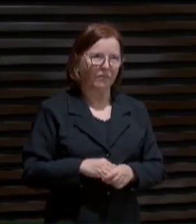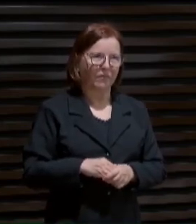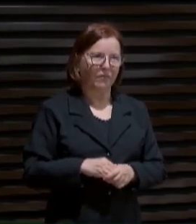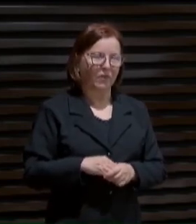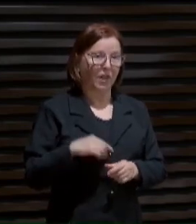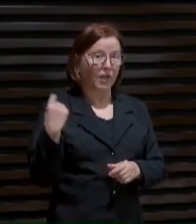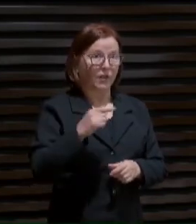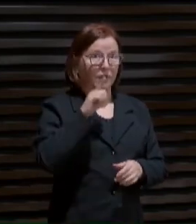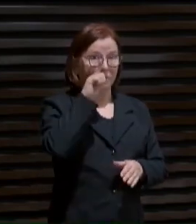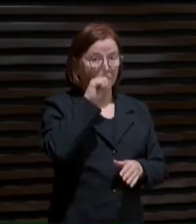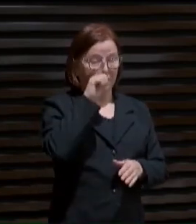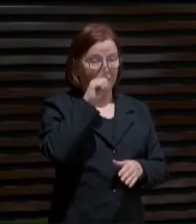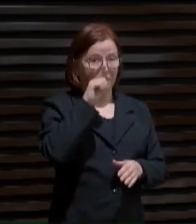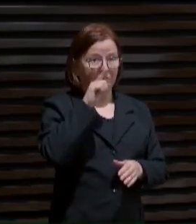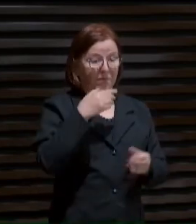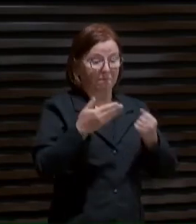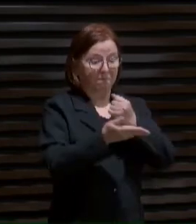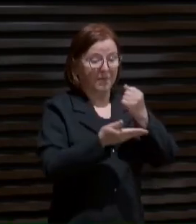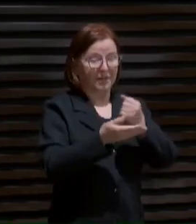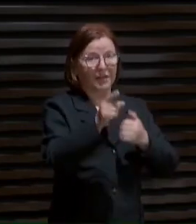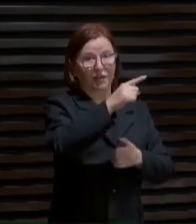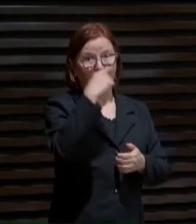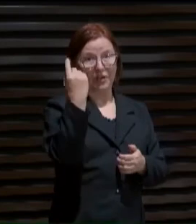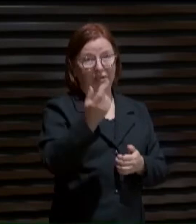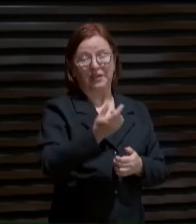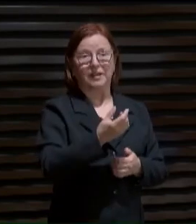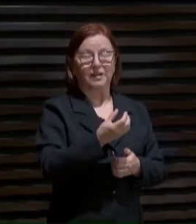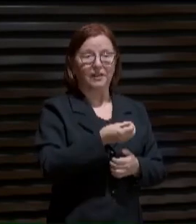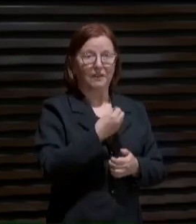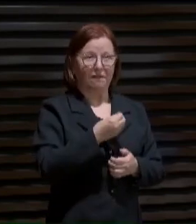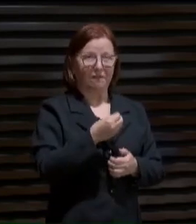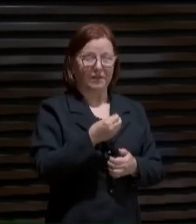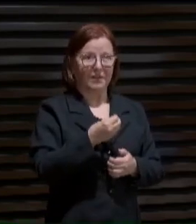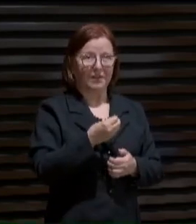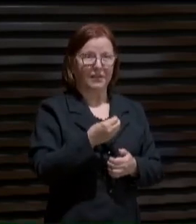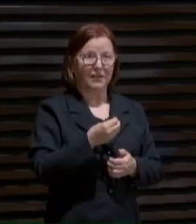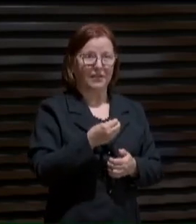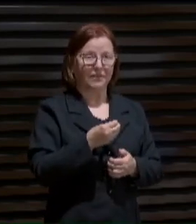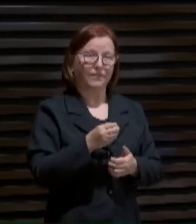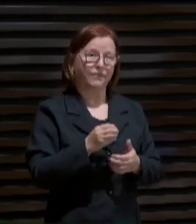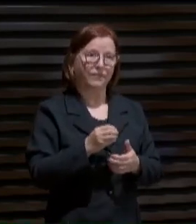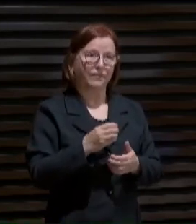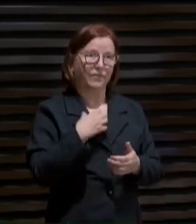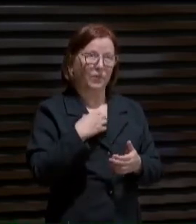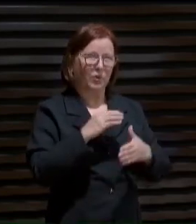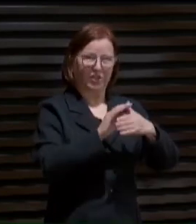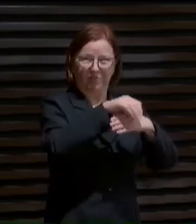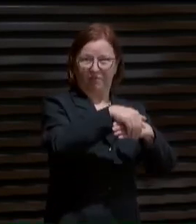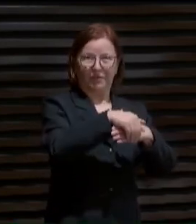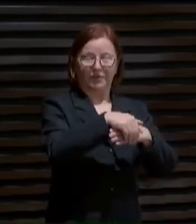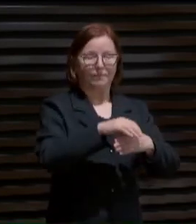exterior e não em uma vida transformada que testemunho que glorifica ao Senhor Jesus ao